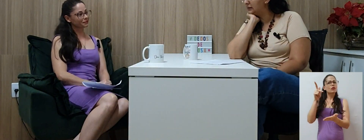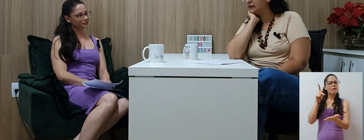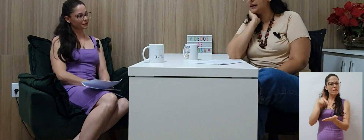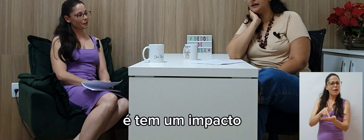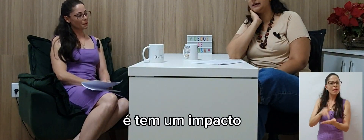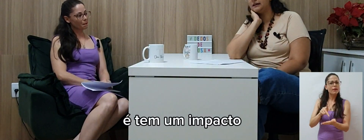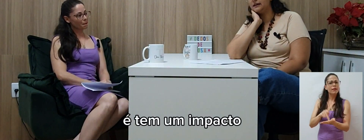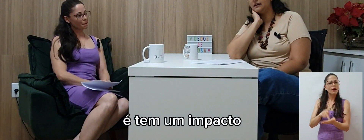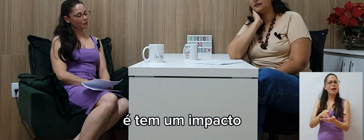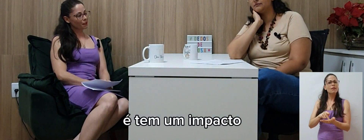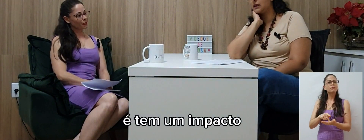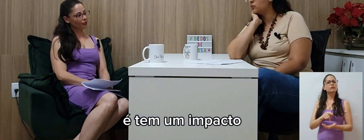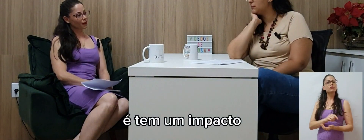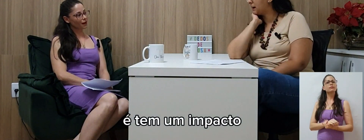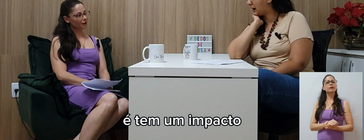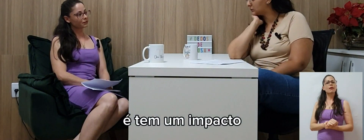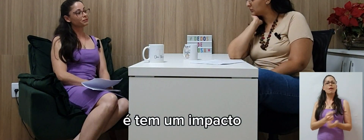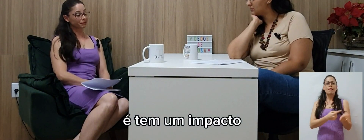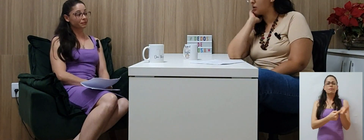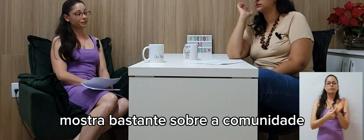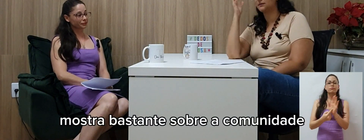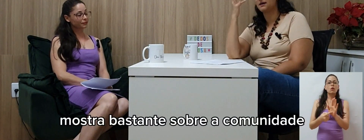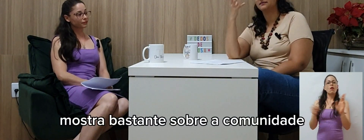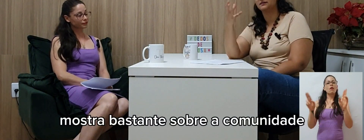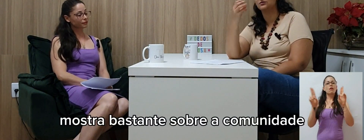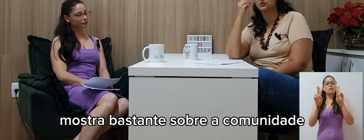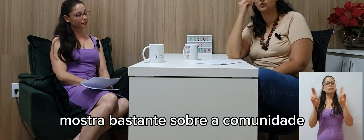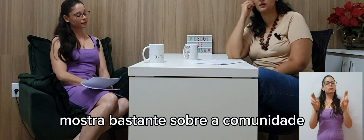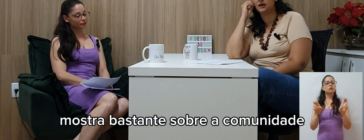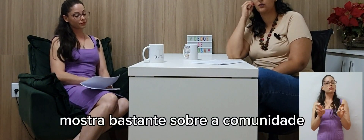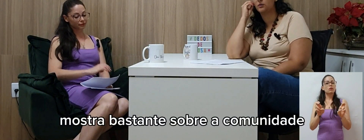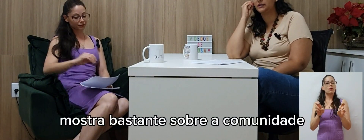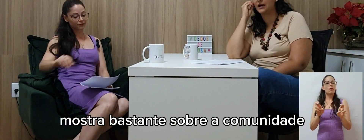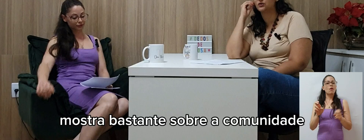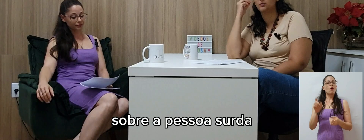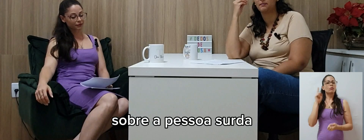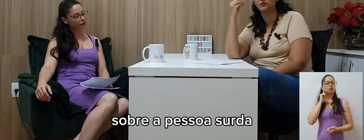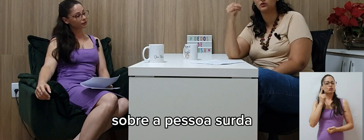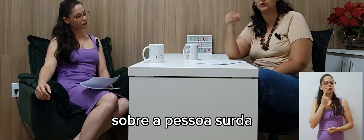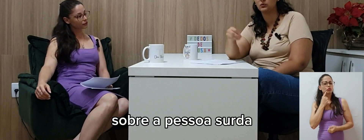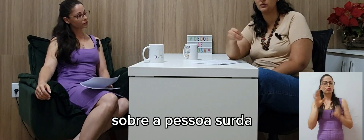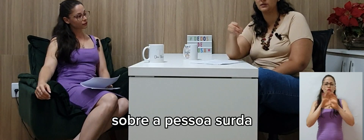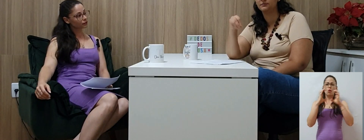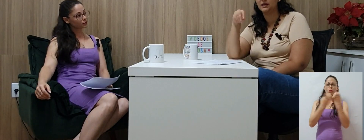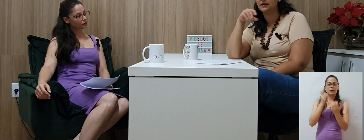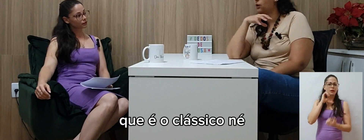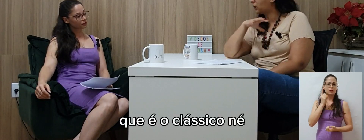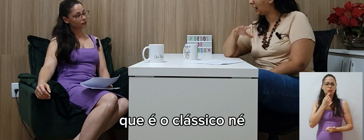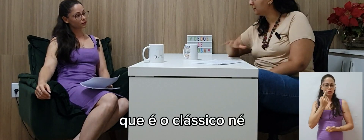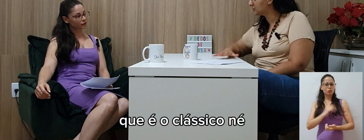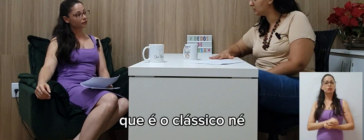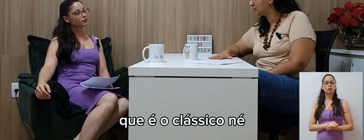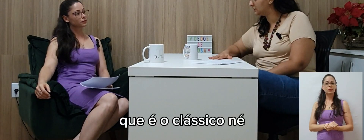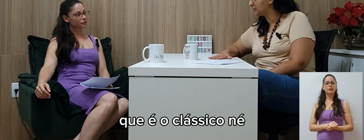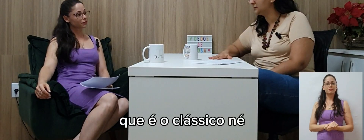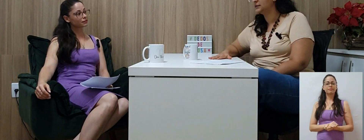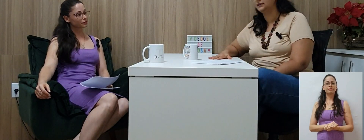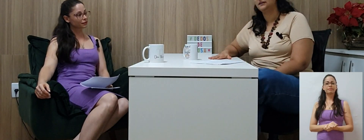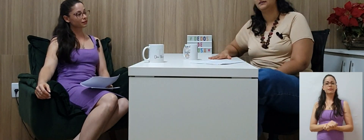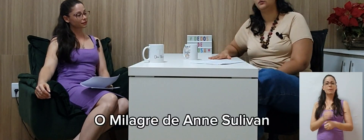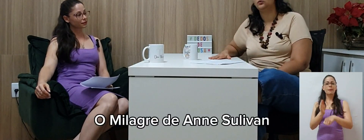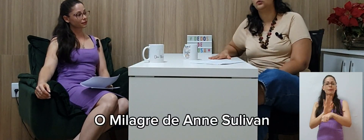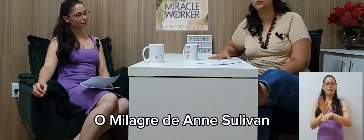né, tem um impacto, mostra bastante sobre a comunidade, sobre a pessoa surda, que é o clássico,